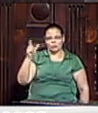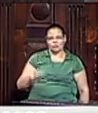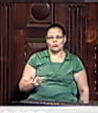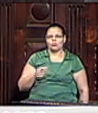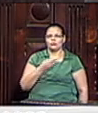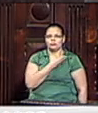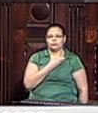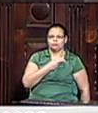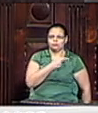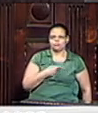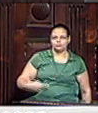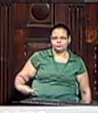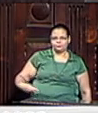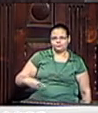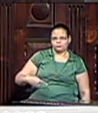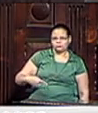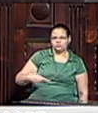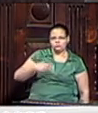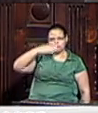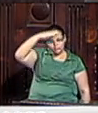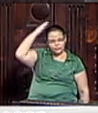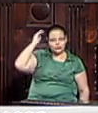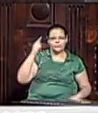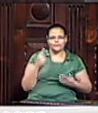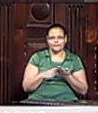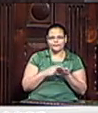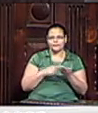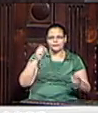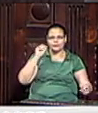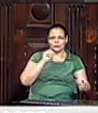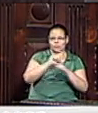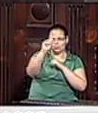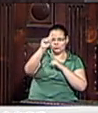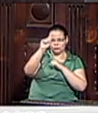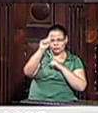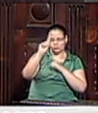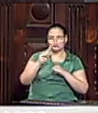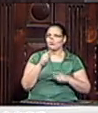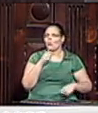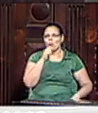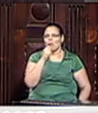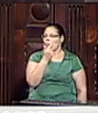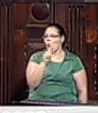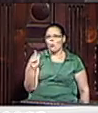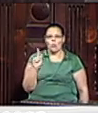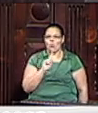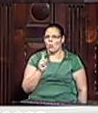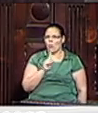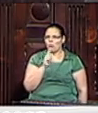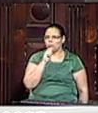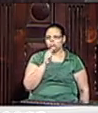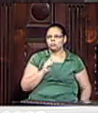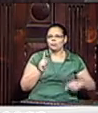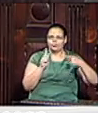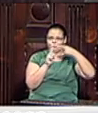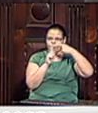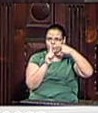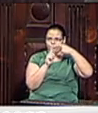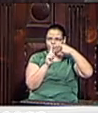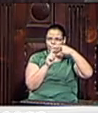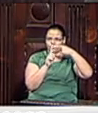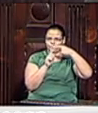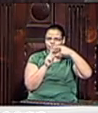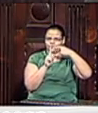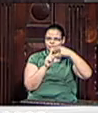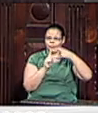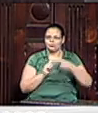impeachment. Não há outro caminho. Este é o primeiro ponto. Já vou lhe dar